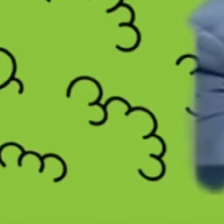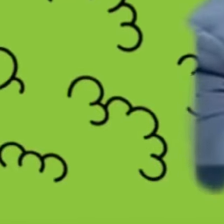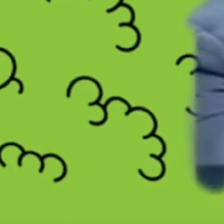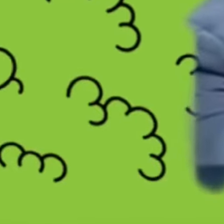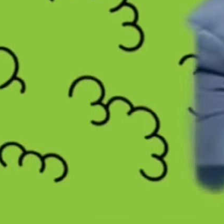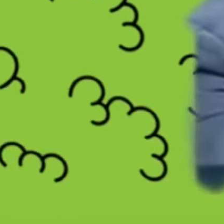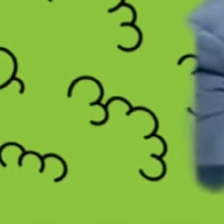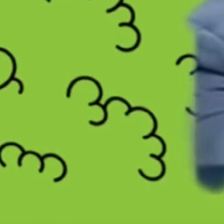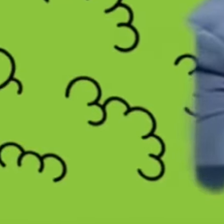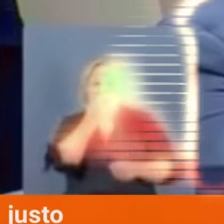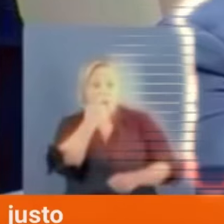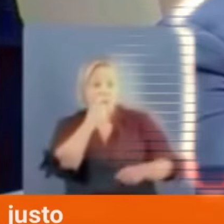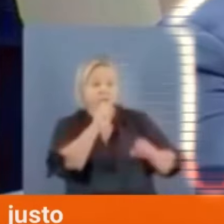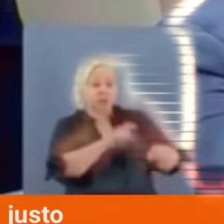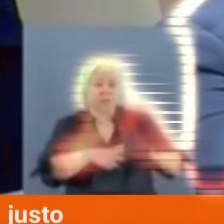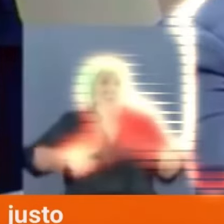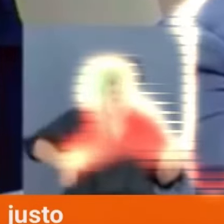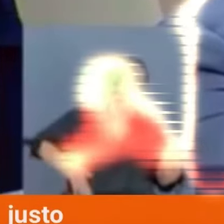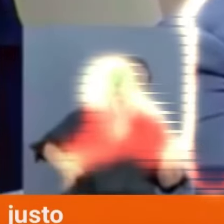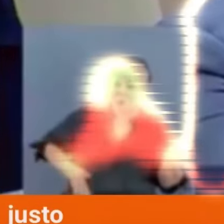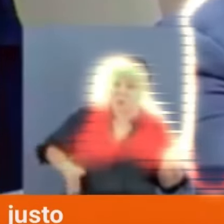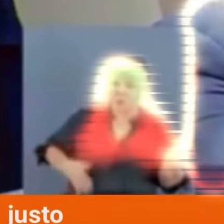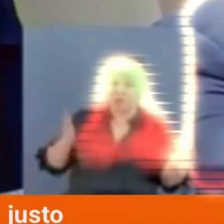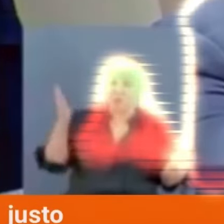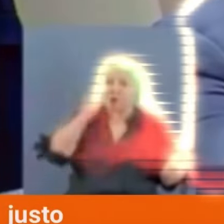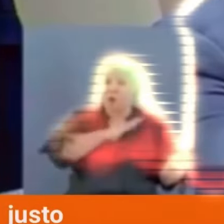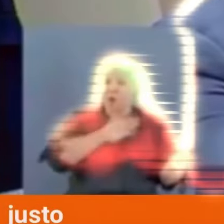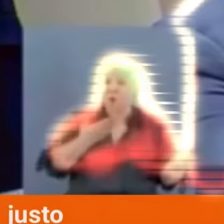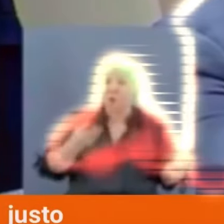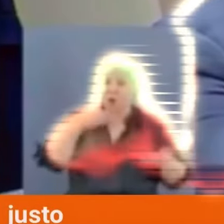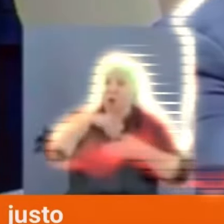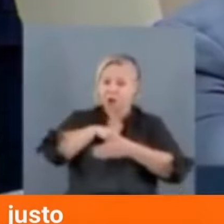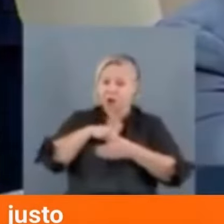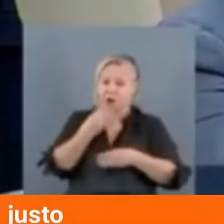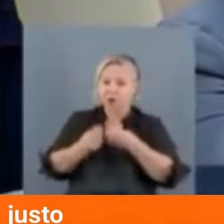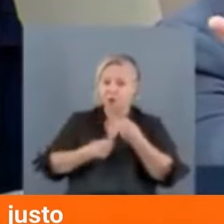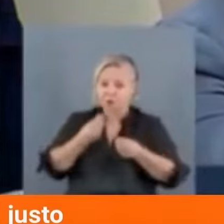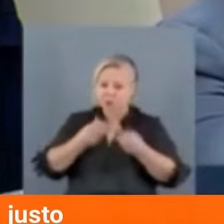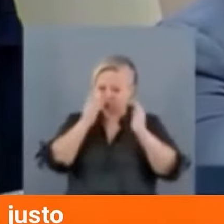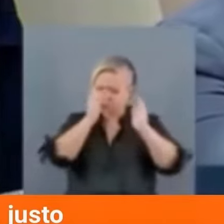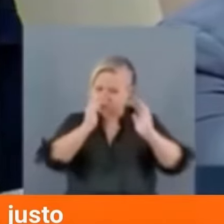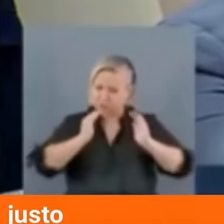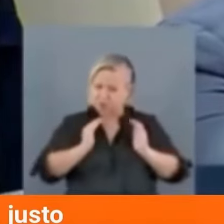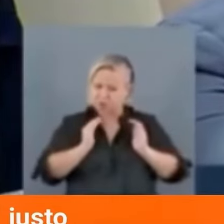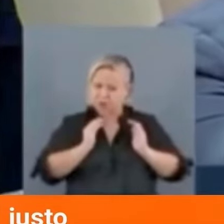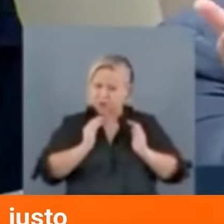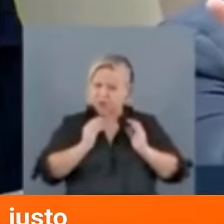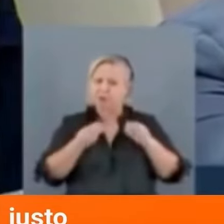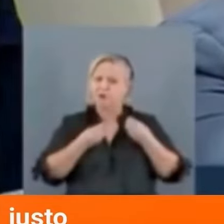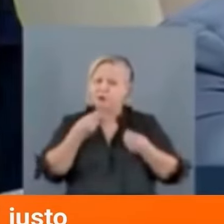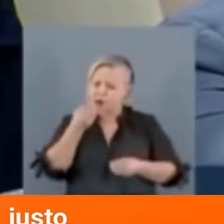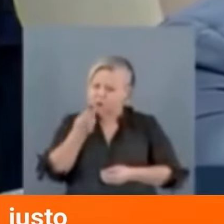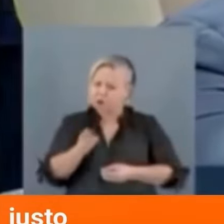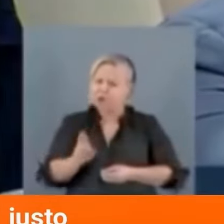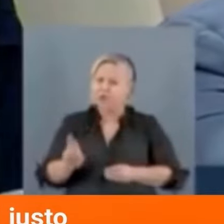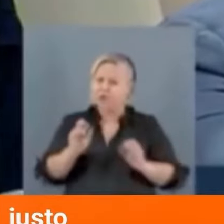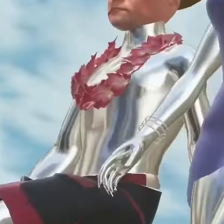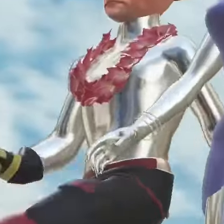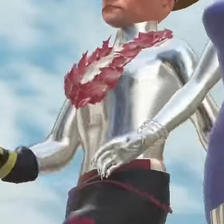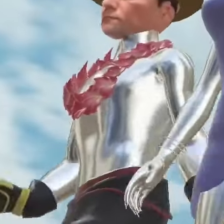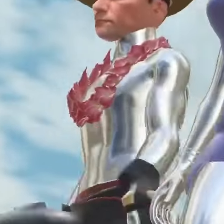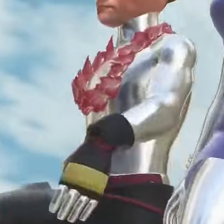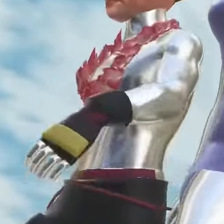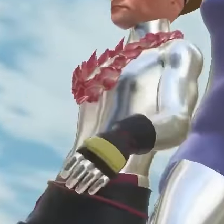bandido, mau caráter, que eu tenho que ser preso. senhor acha que isso é respeito? E essa é a razão da minha resposta.